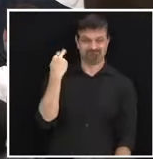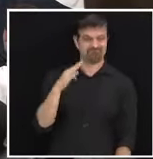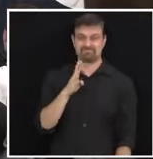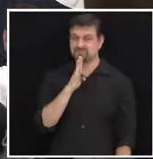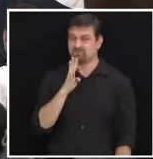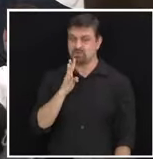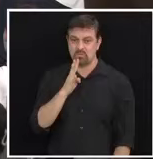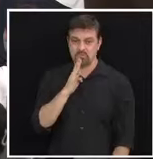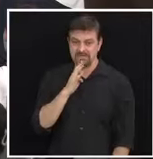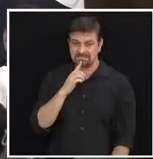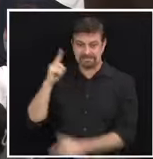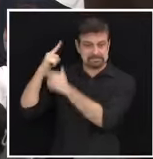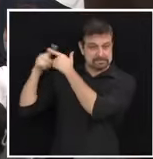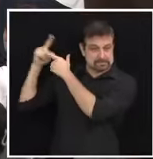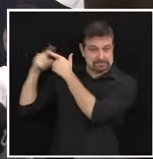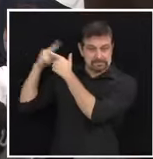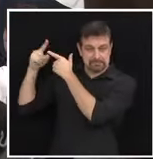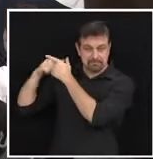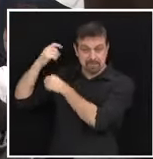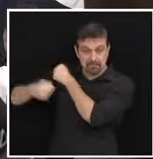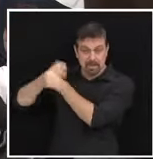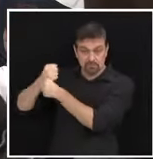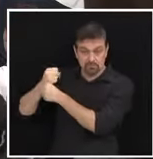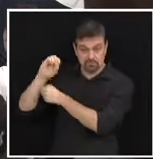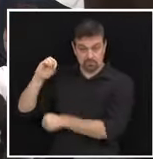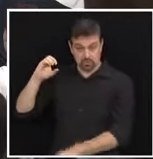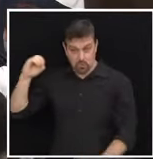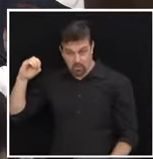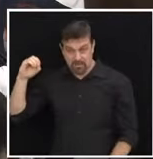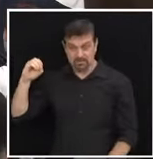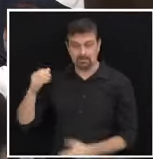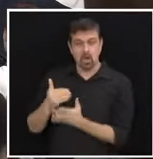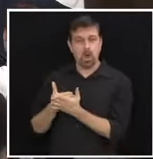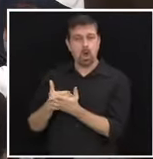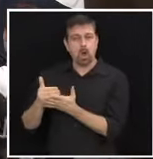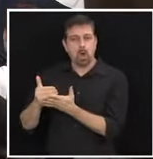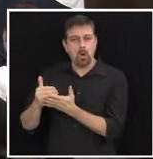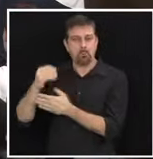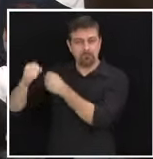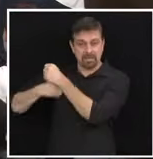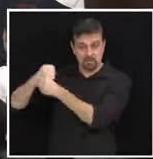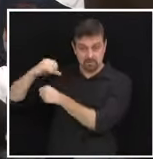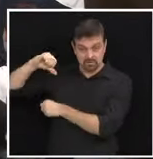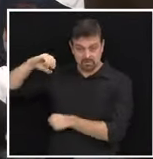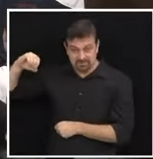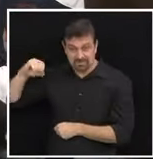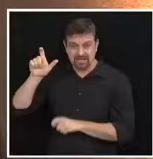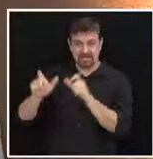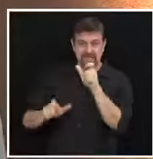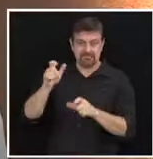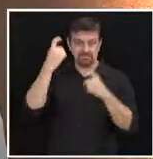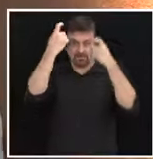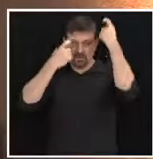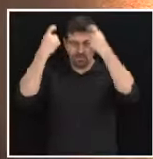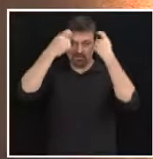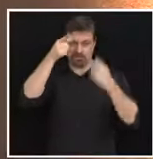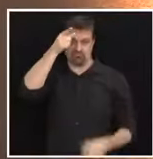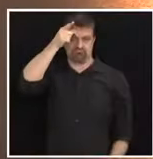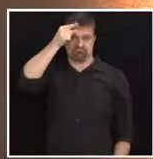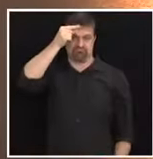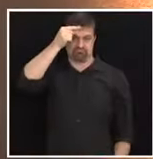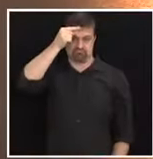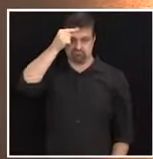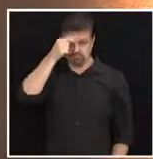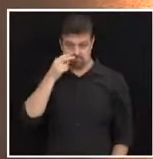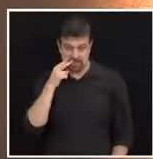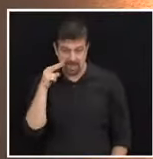drama que foi a AIDS na década de 80 e no início de 90, as pessoas se preocupam menos. Elas